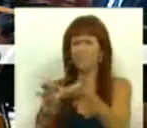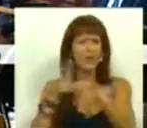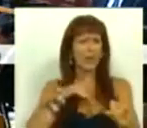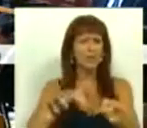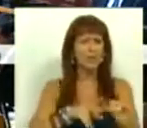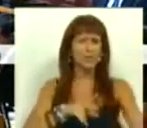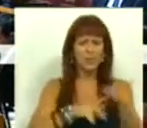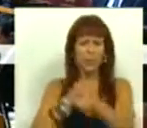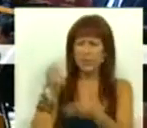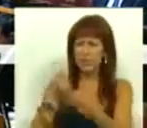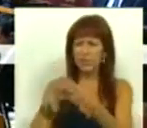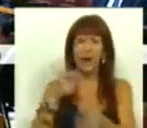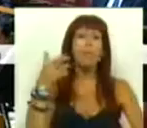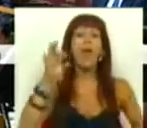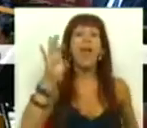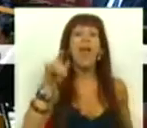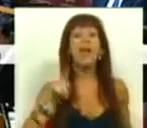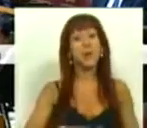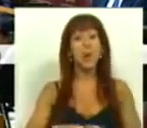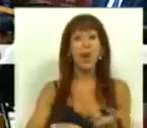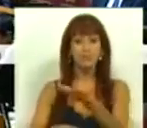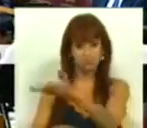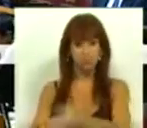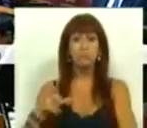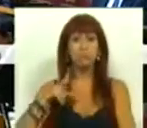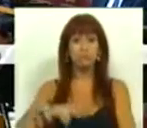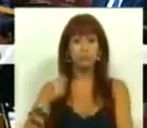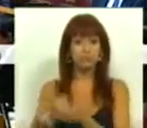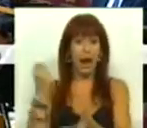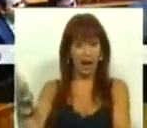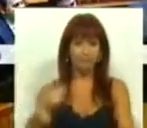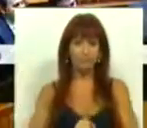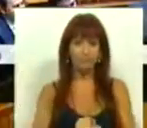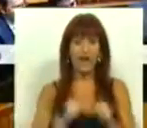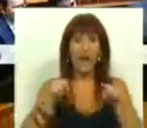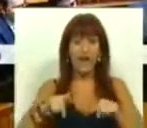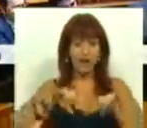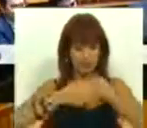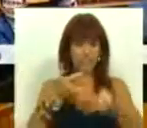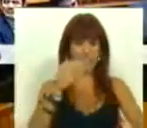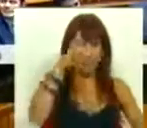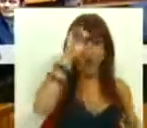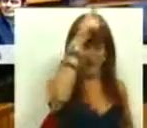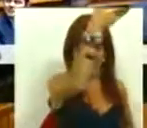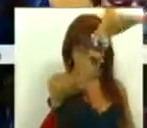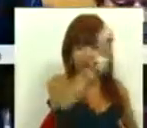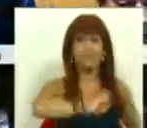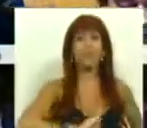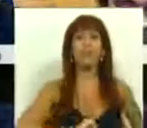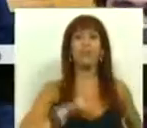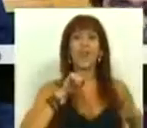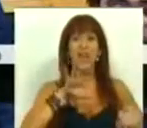o Partido Socialista para o Estado português. E este Partido